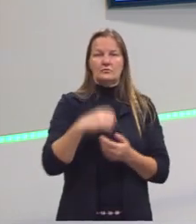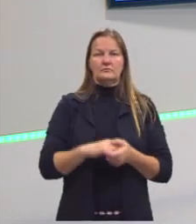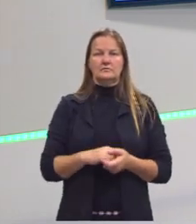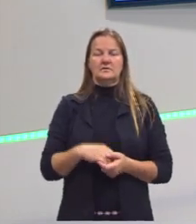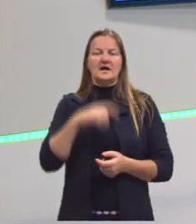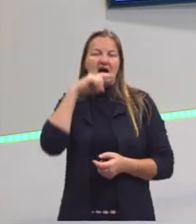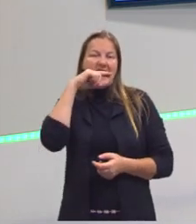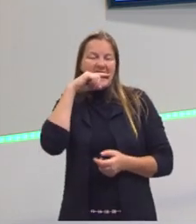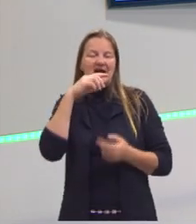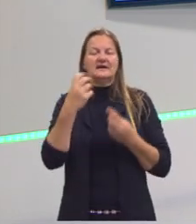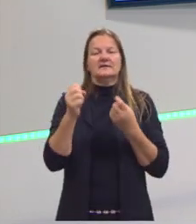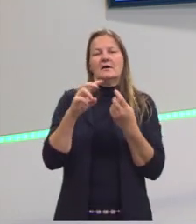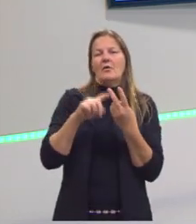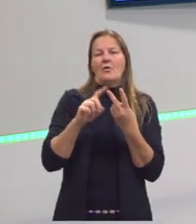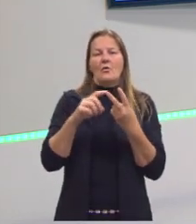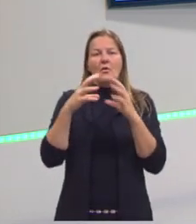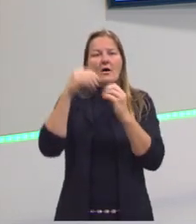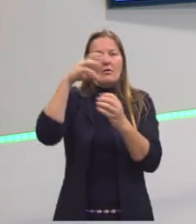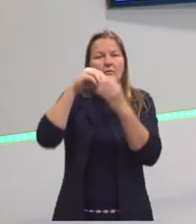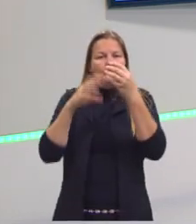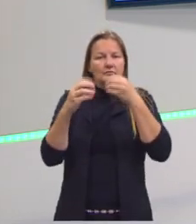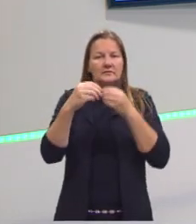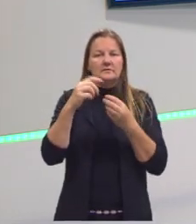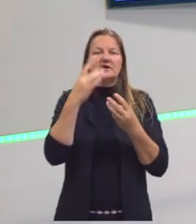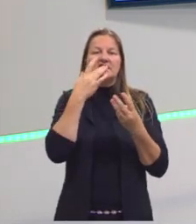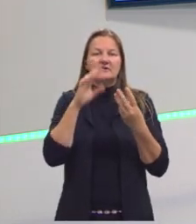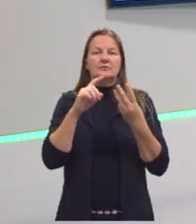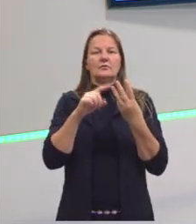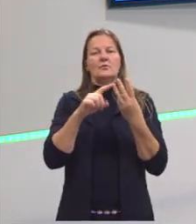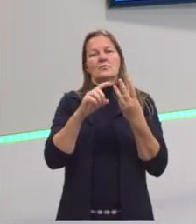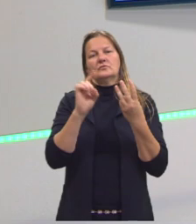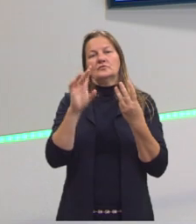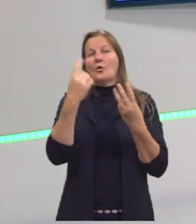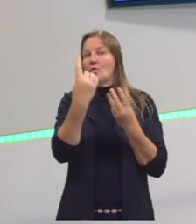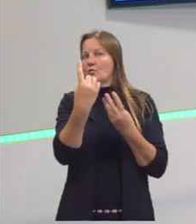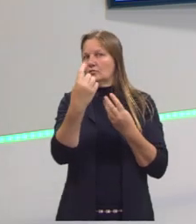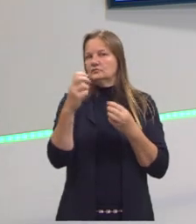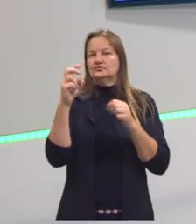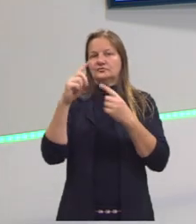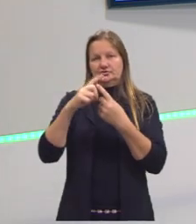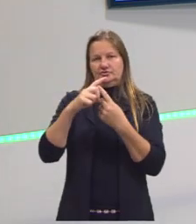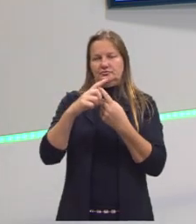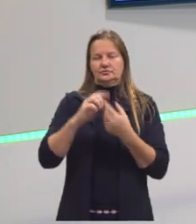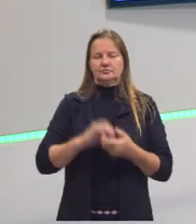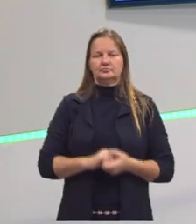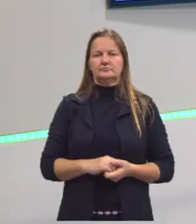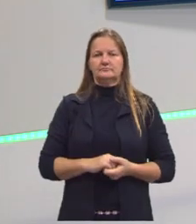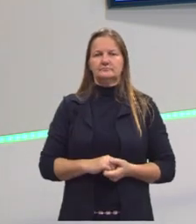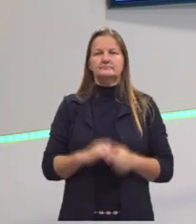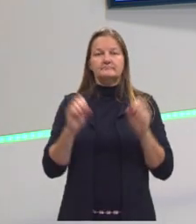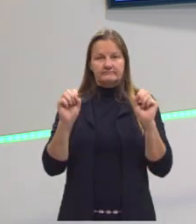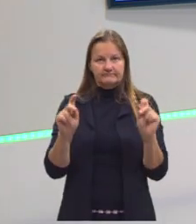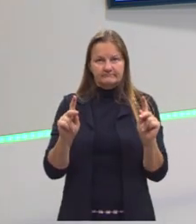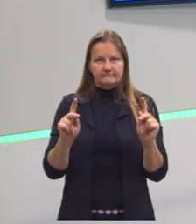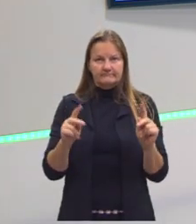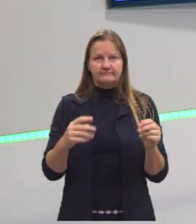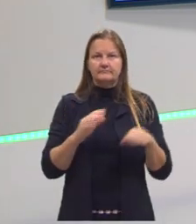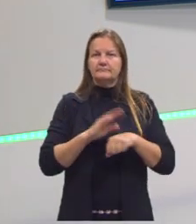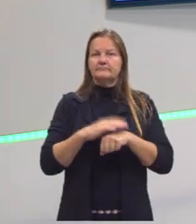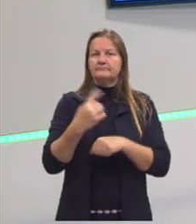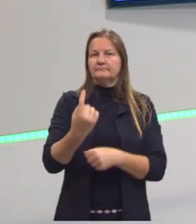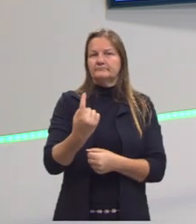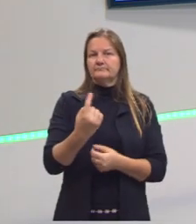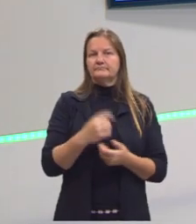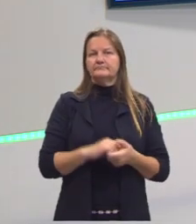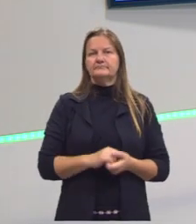cana-de-açúcar né o o algodão então é uma única questão aí relacionada a isso tá meninos e meninas vamos ver mais um